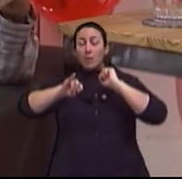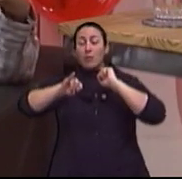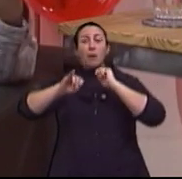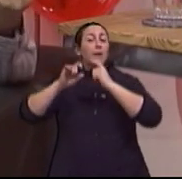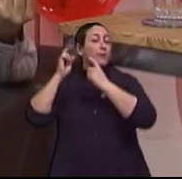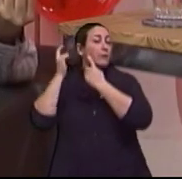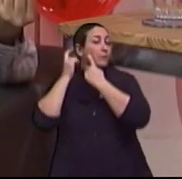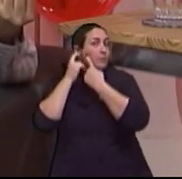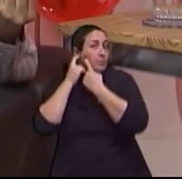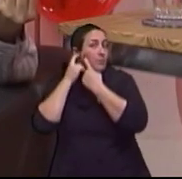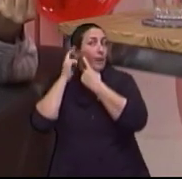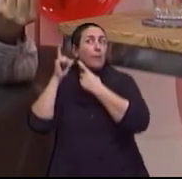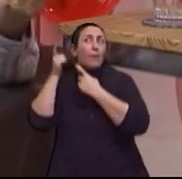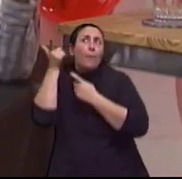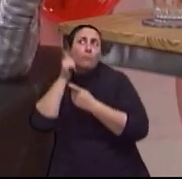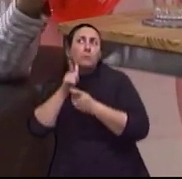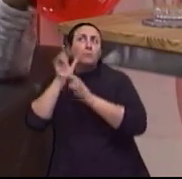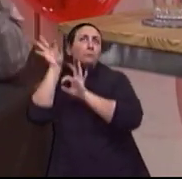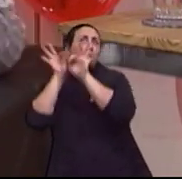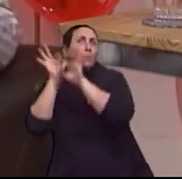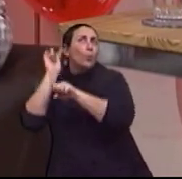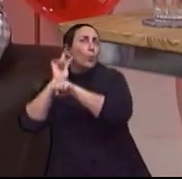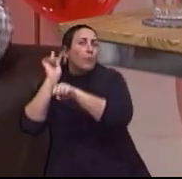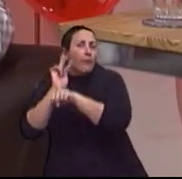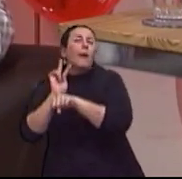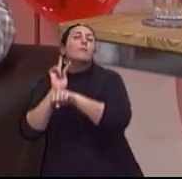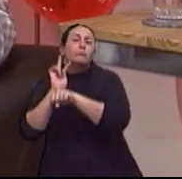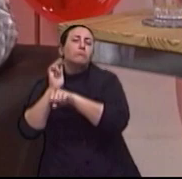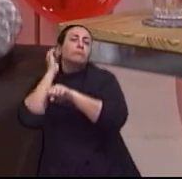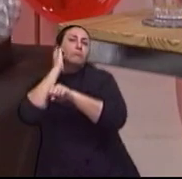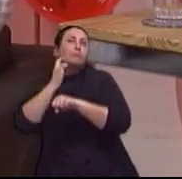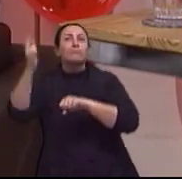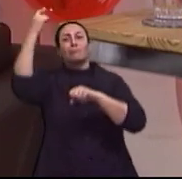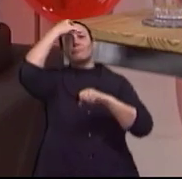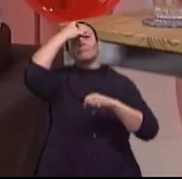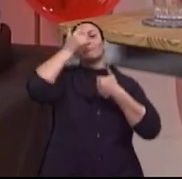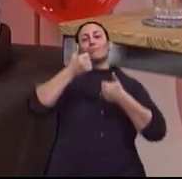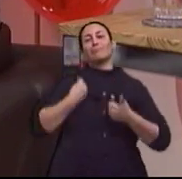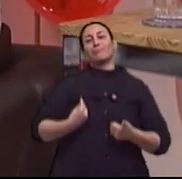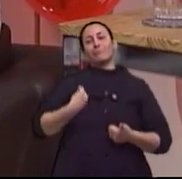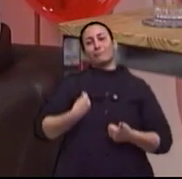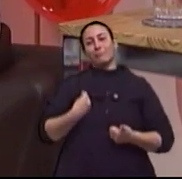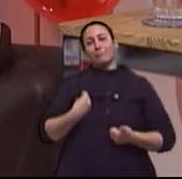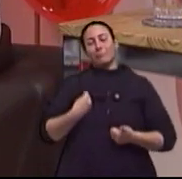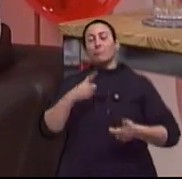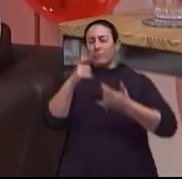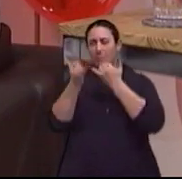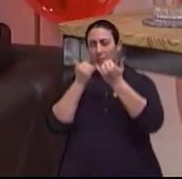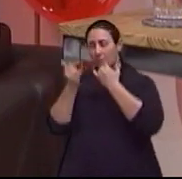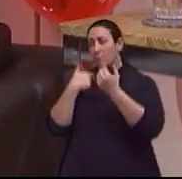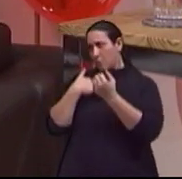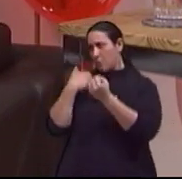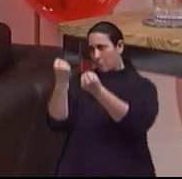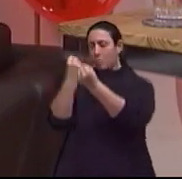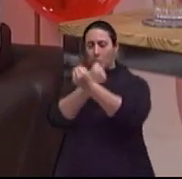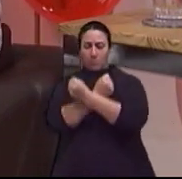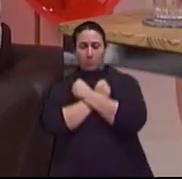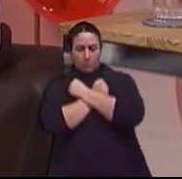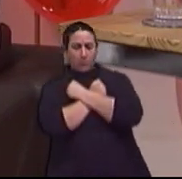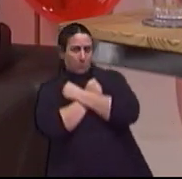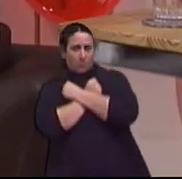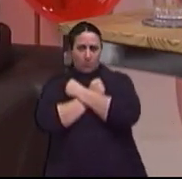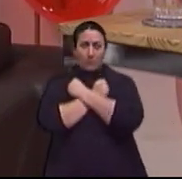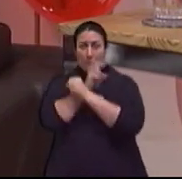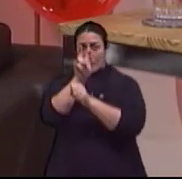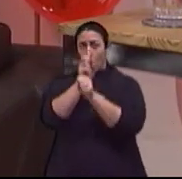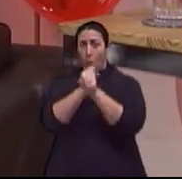auditiva melhor né o que eu digo Isabel paraos meus pacientes é assim ó eu tenho meu braço amarrado eu fico 5 anos com o